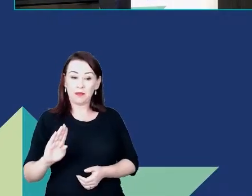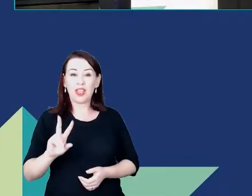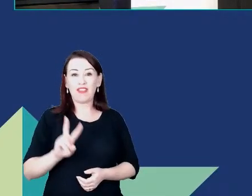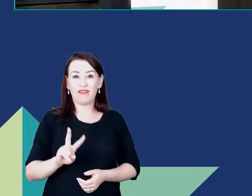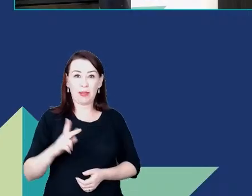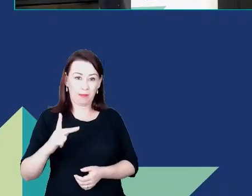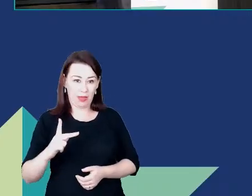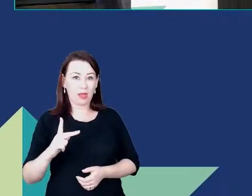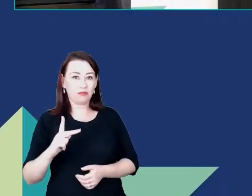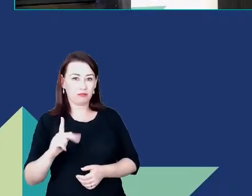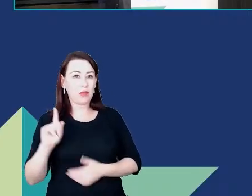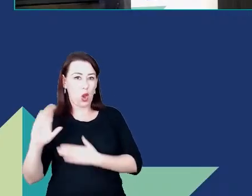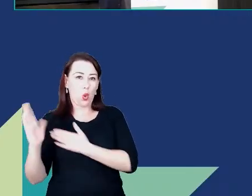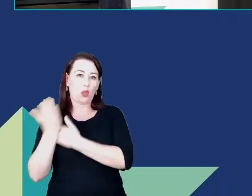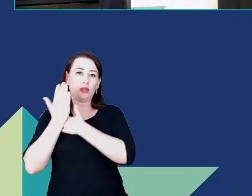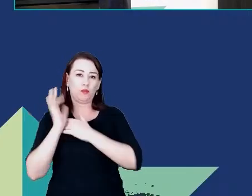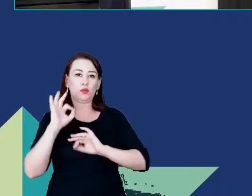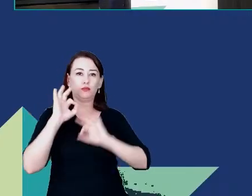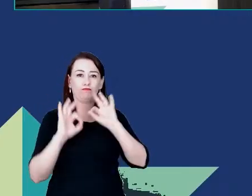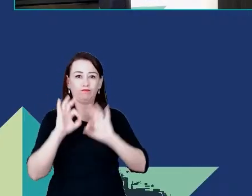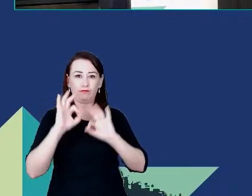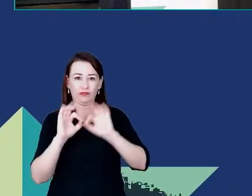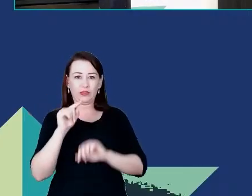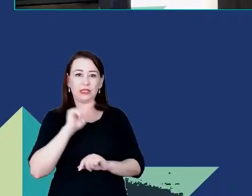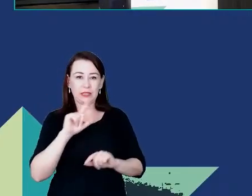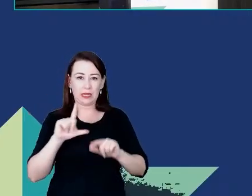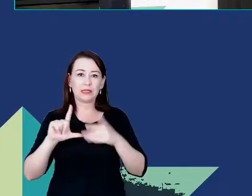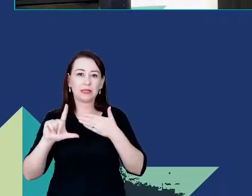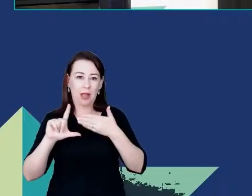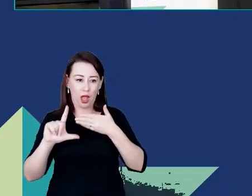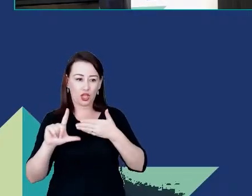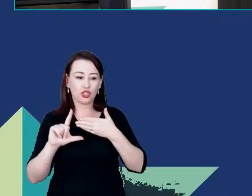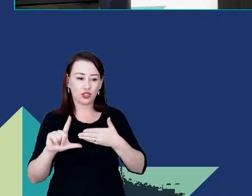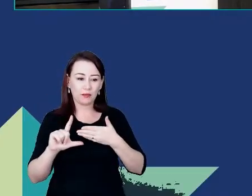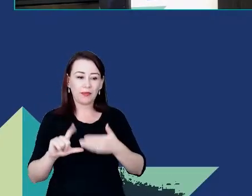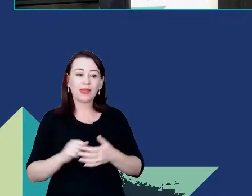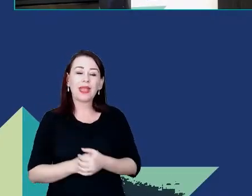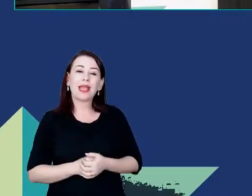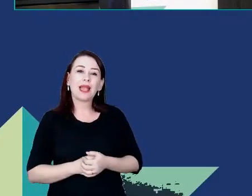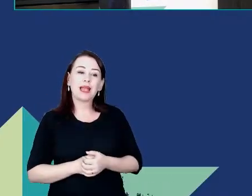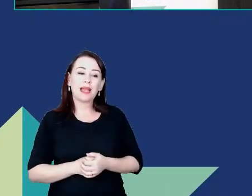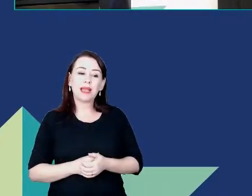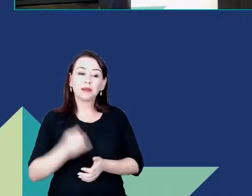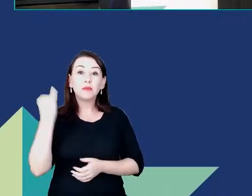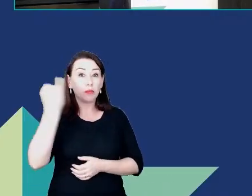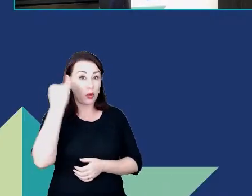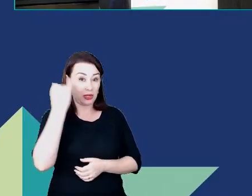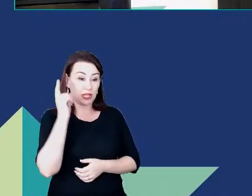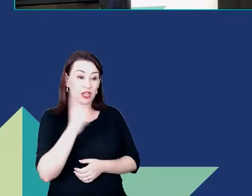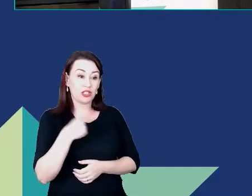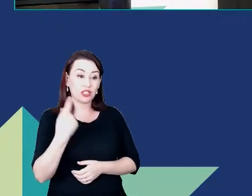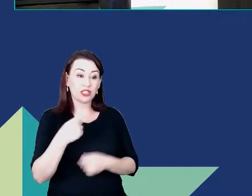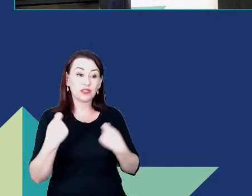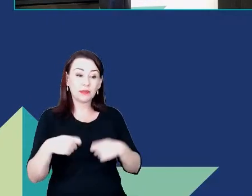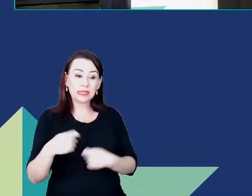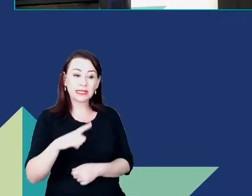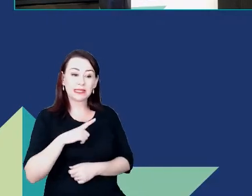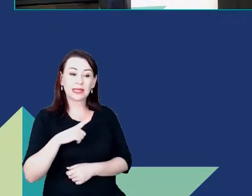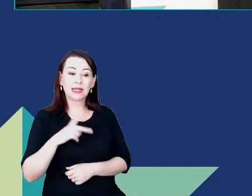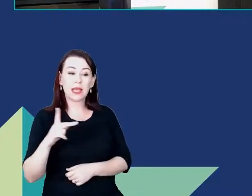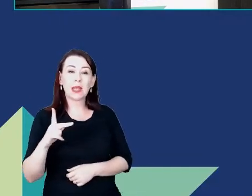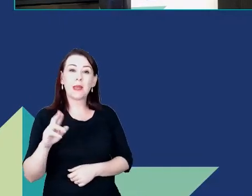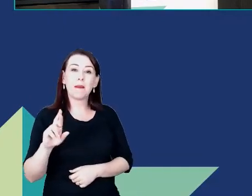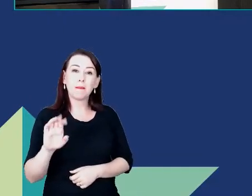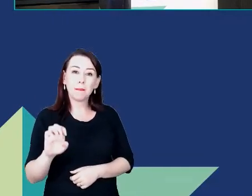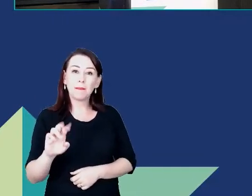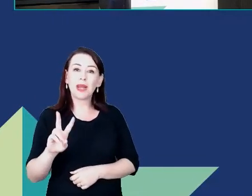operacional, o que é importante para a gente? É importante a gente ter previsibilidade, né? Porque, ou seja, a gente precisa conhecer